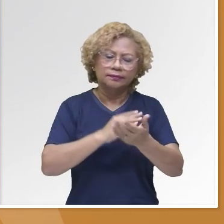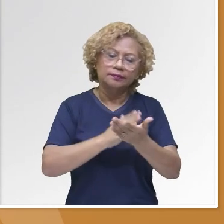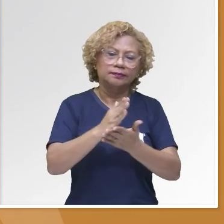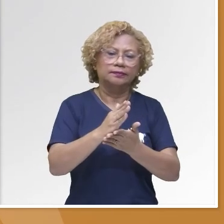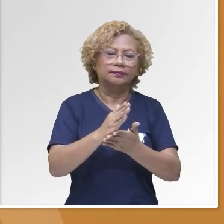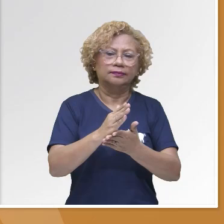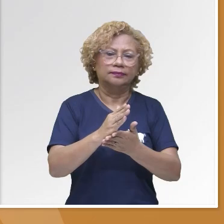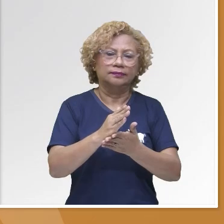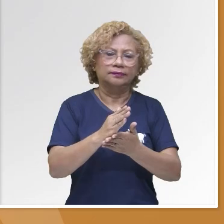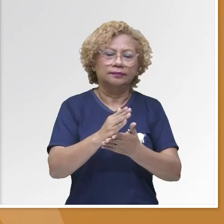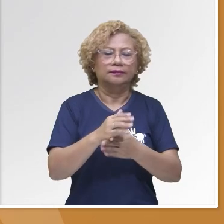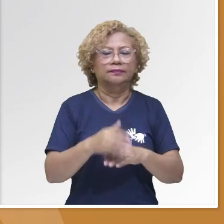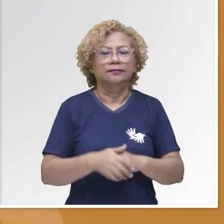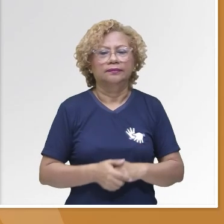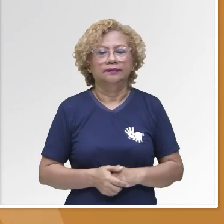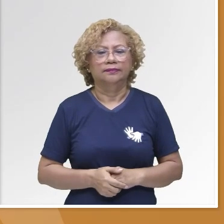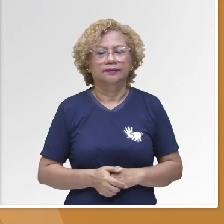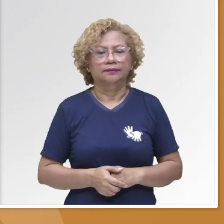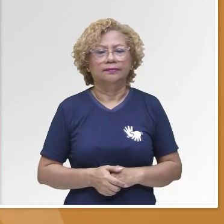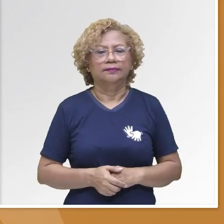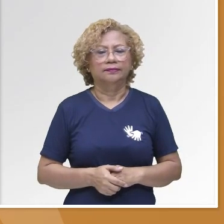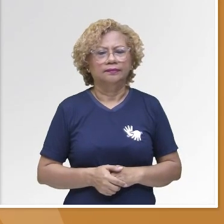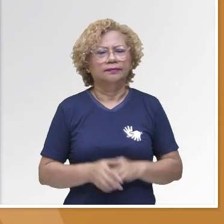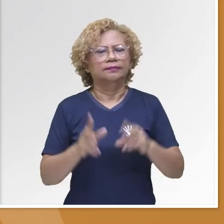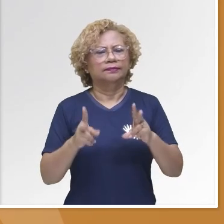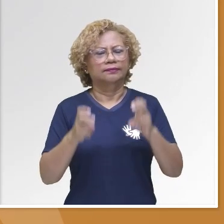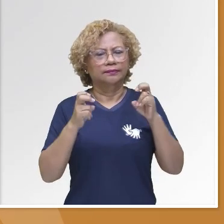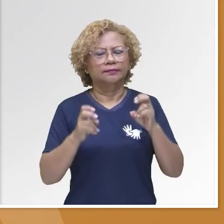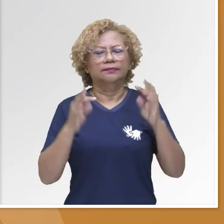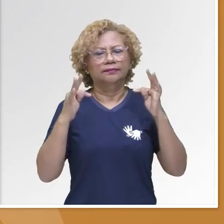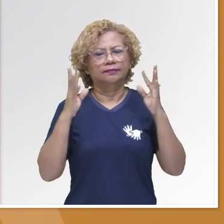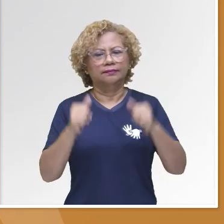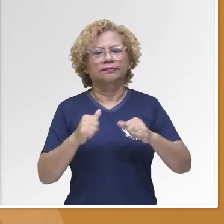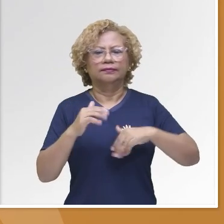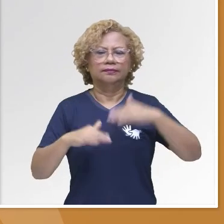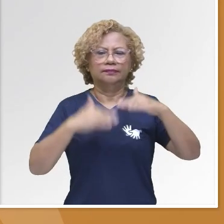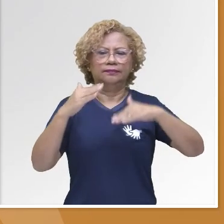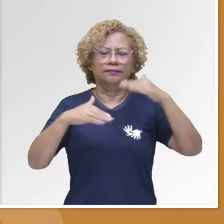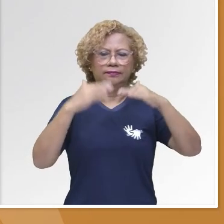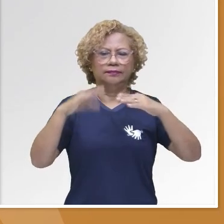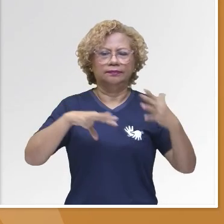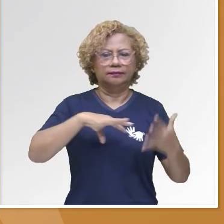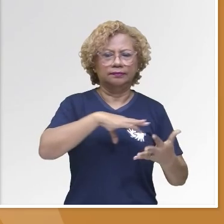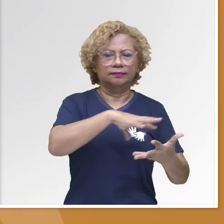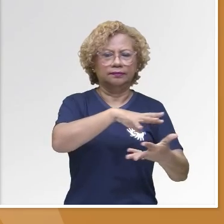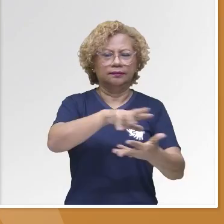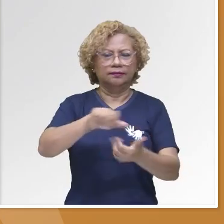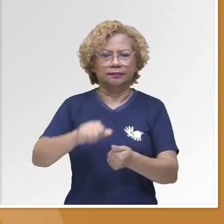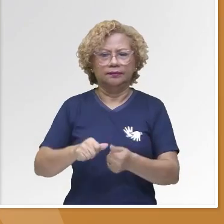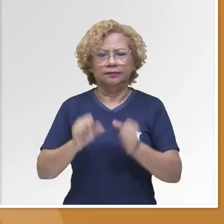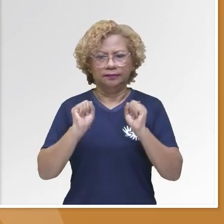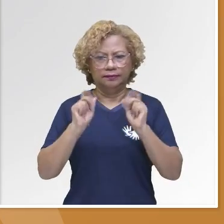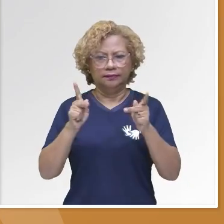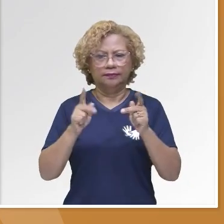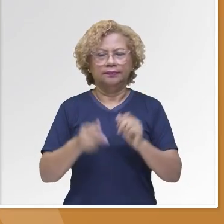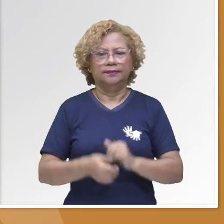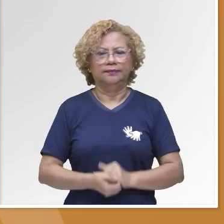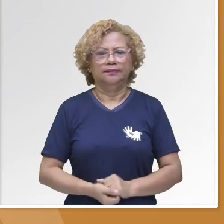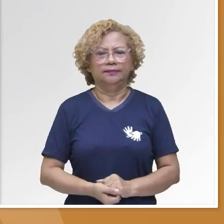a gente verifica todo esse desenvolvimento a partir desse processo de globalização. Ok, gente?